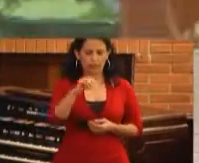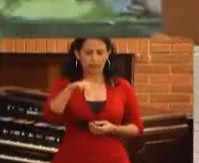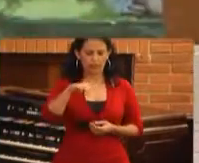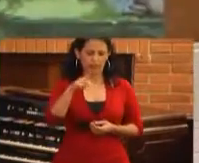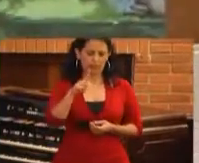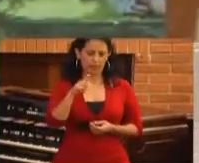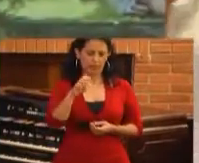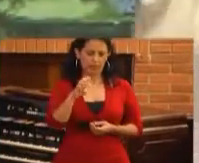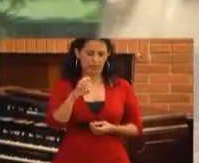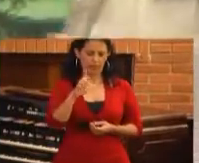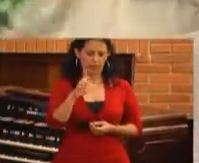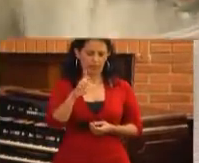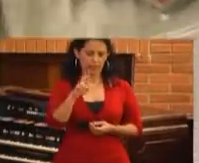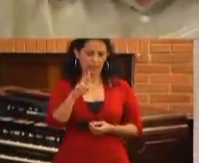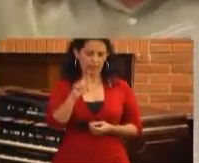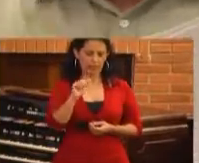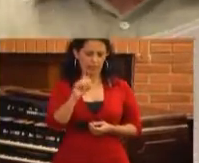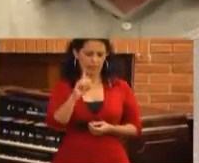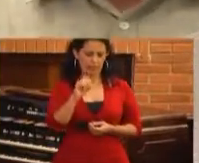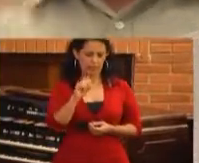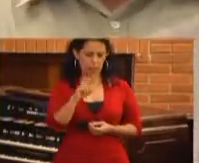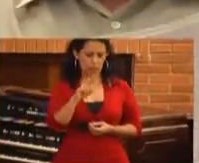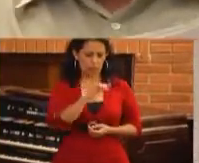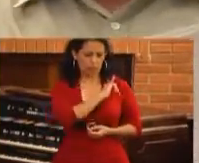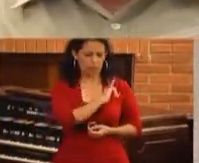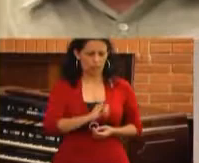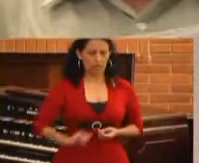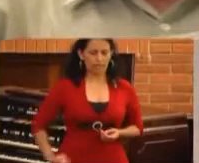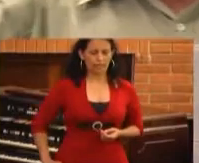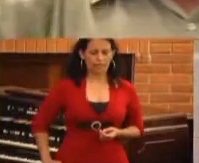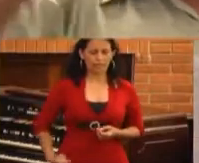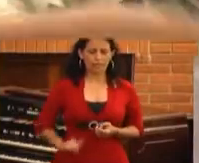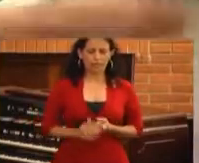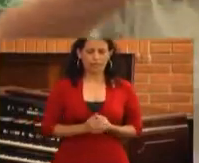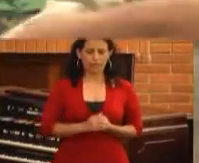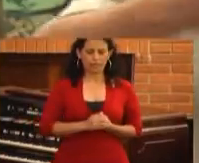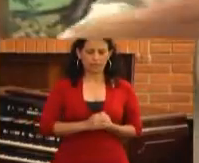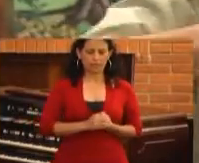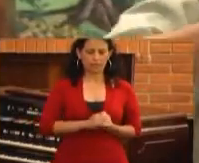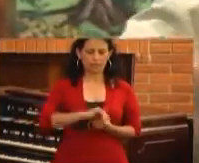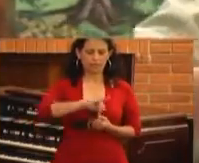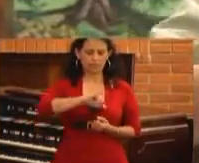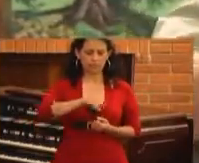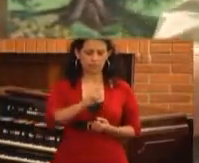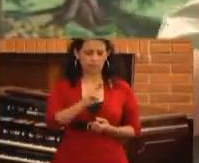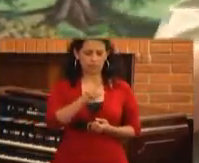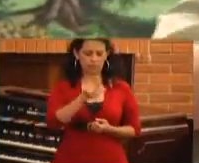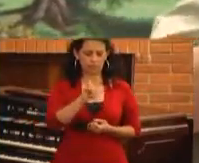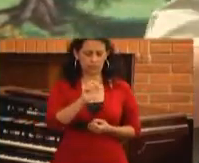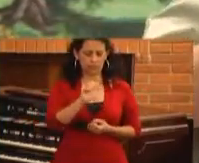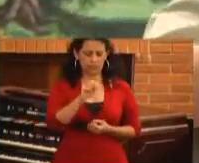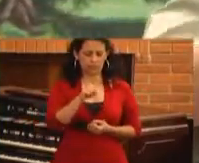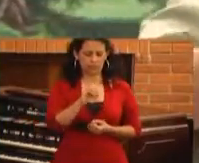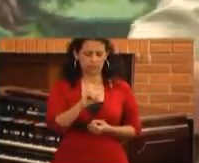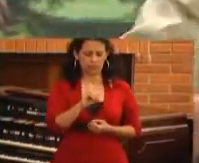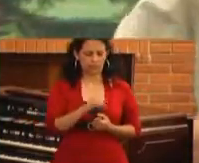Alexandria, criado no cristianismo e que depois deu muitas ideias, até uma coisa que Nietzsche vai dizer